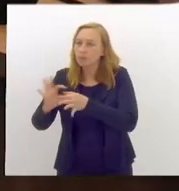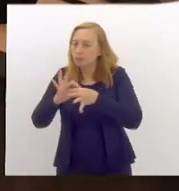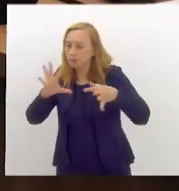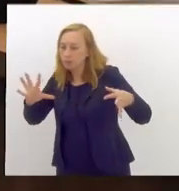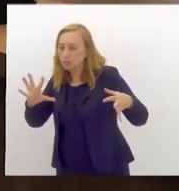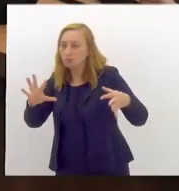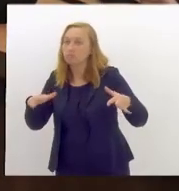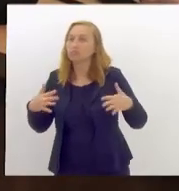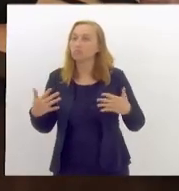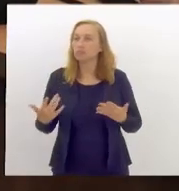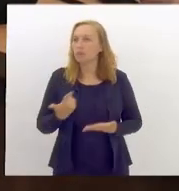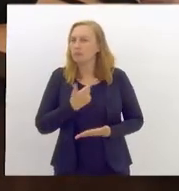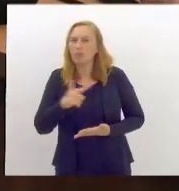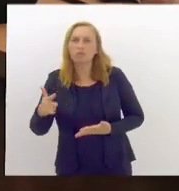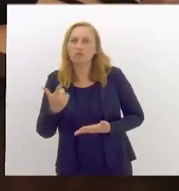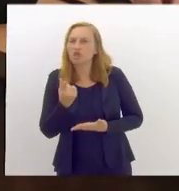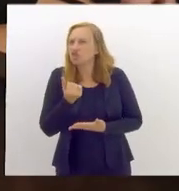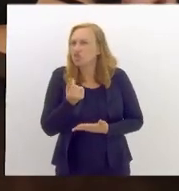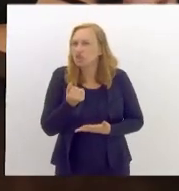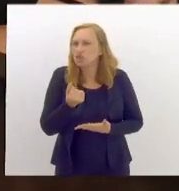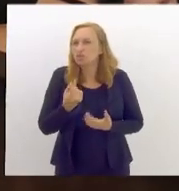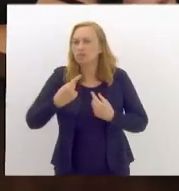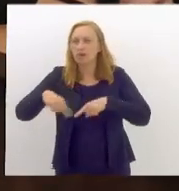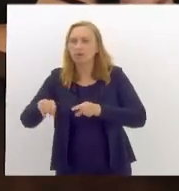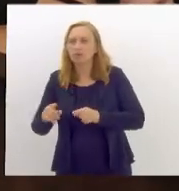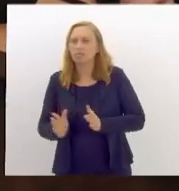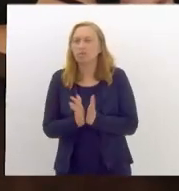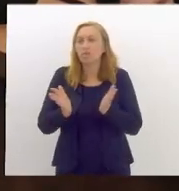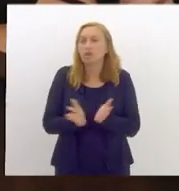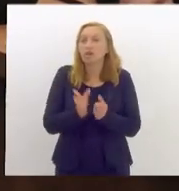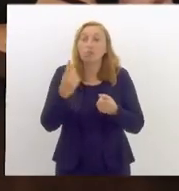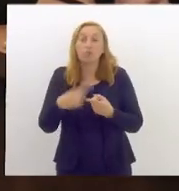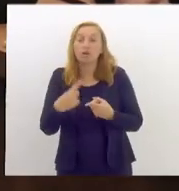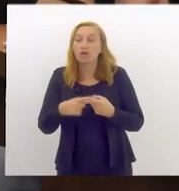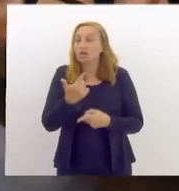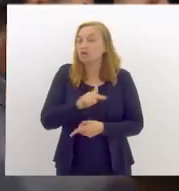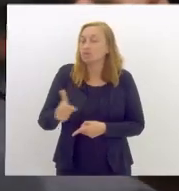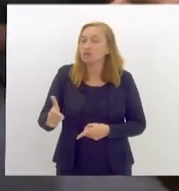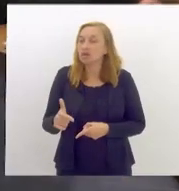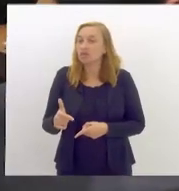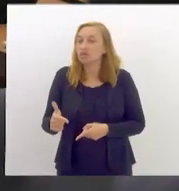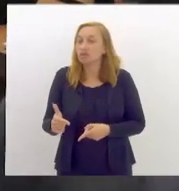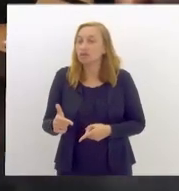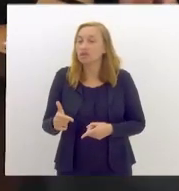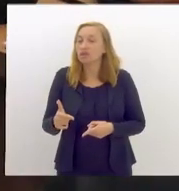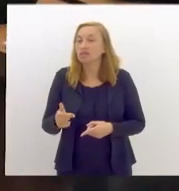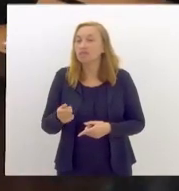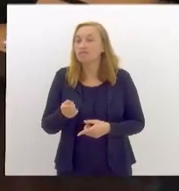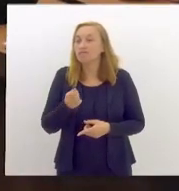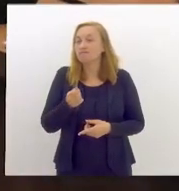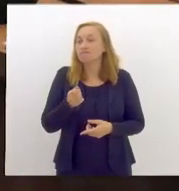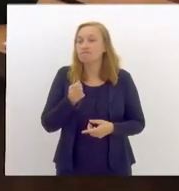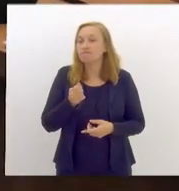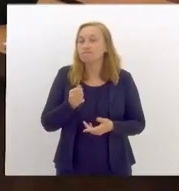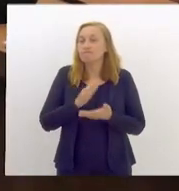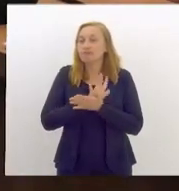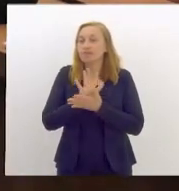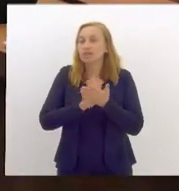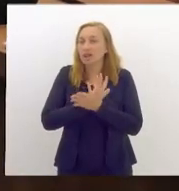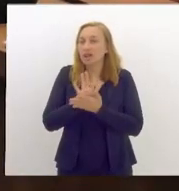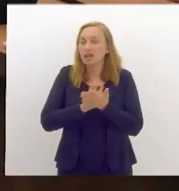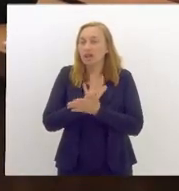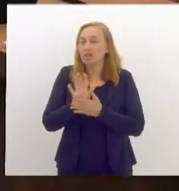ou seja não tem dinheiro para combater a pobreza Porque não houve nenhum posicionamento